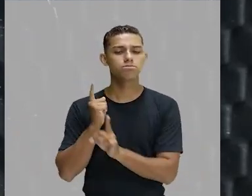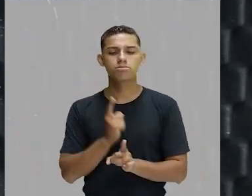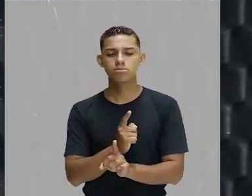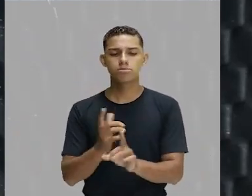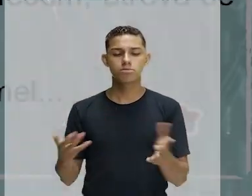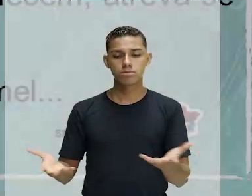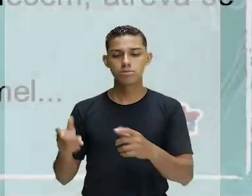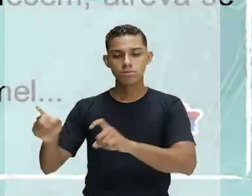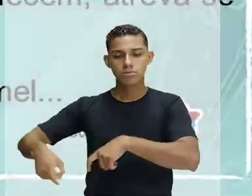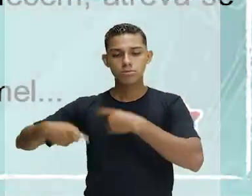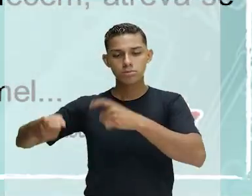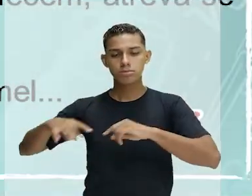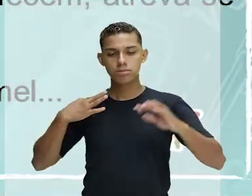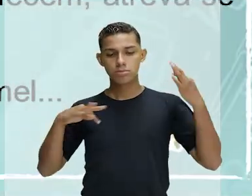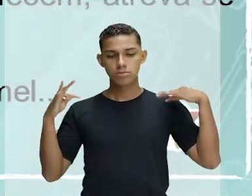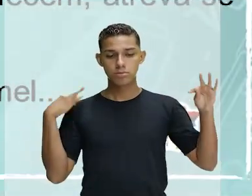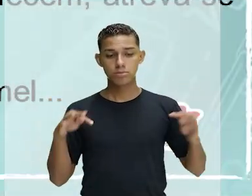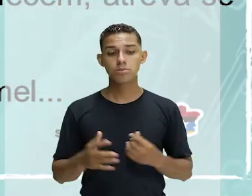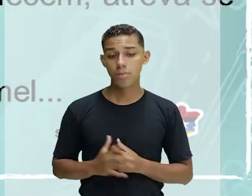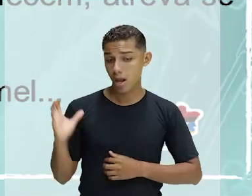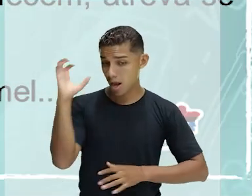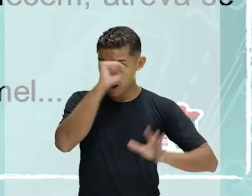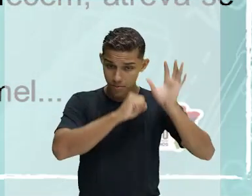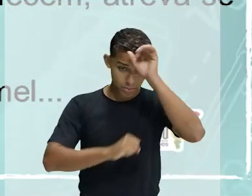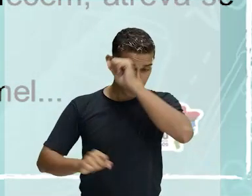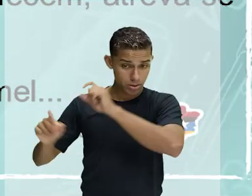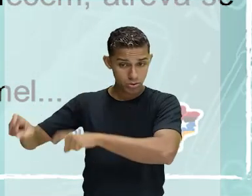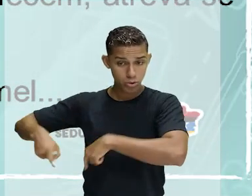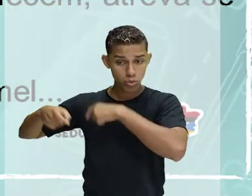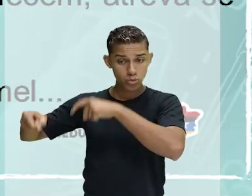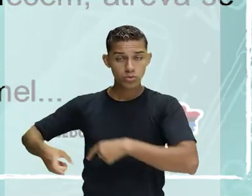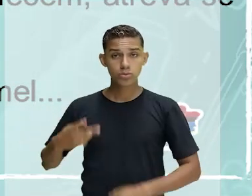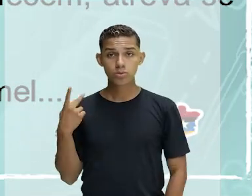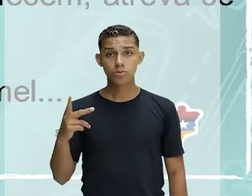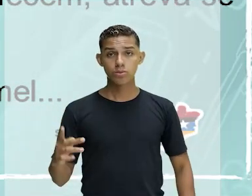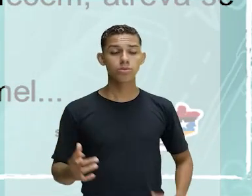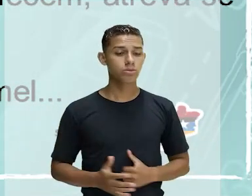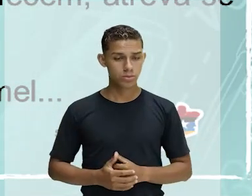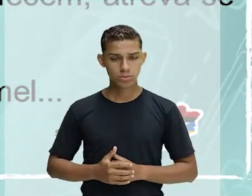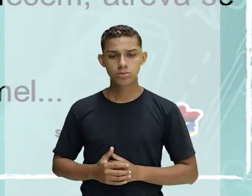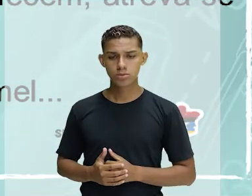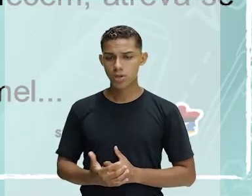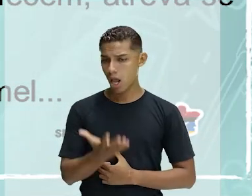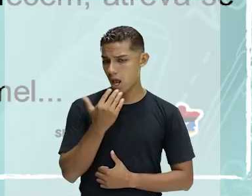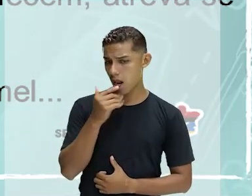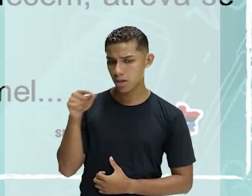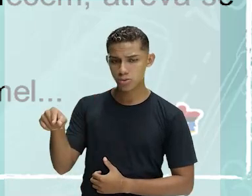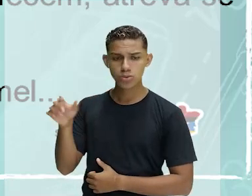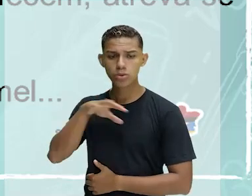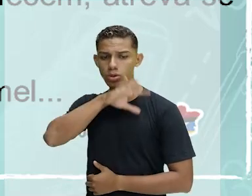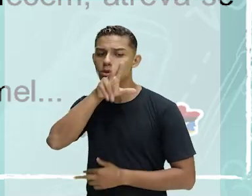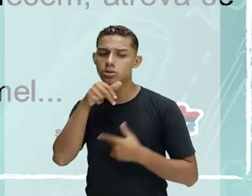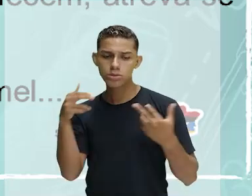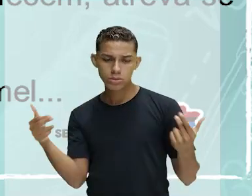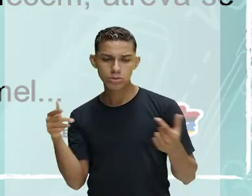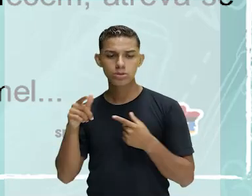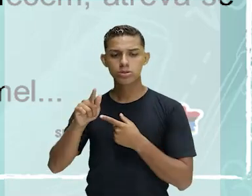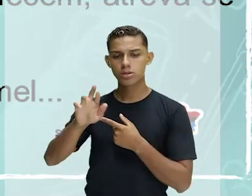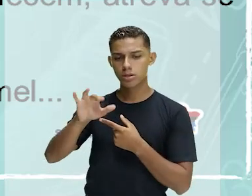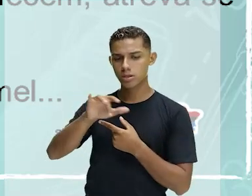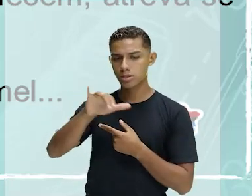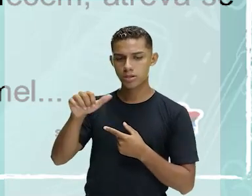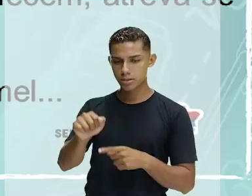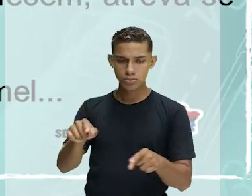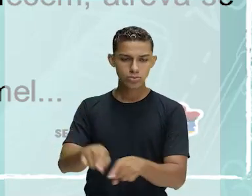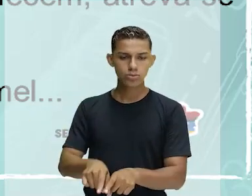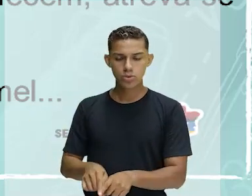ao agroturismo. Então, aprender os trabalhos do campo. Alimentar os animais de granja, ordenar as vacas, recolher os